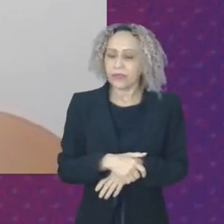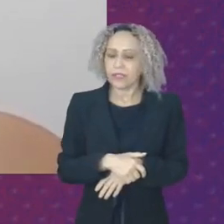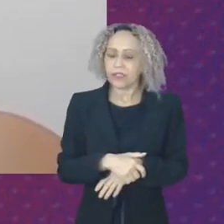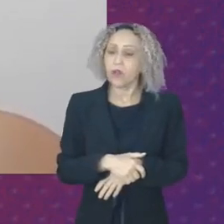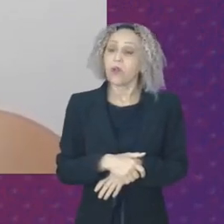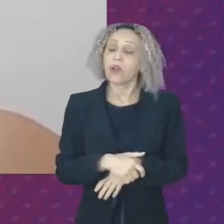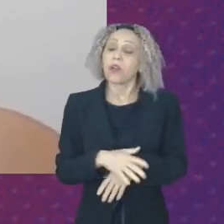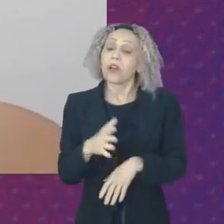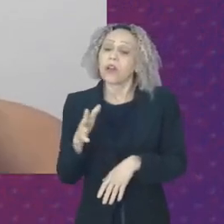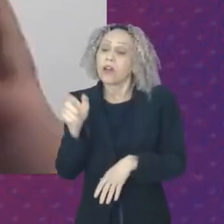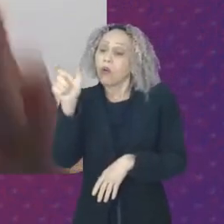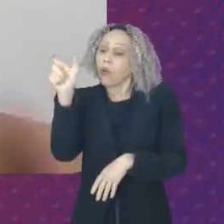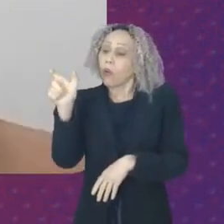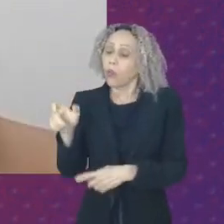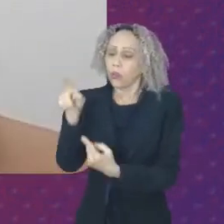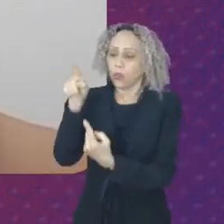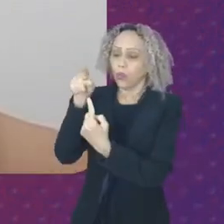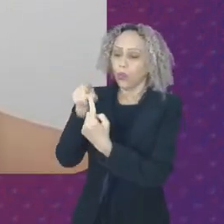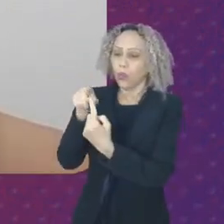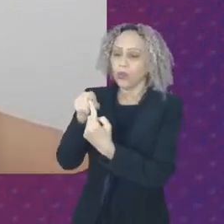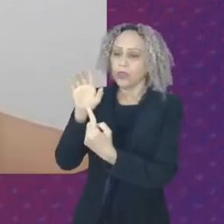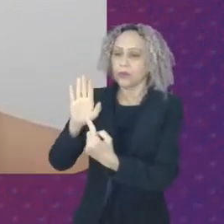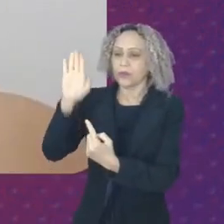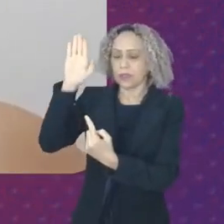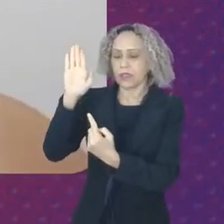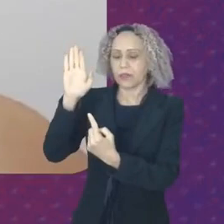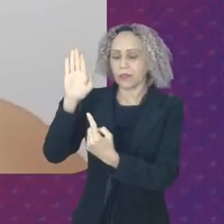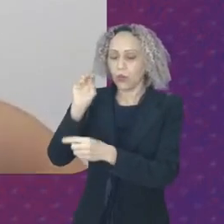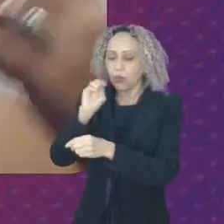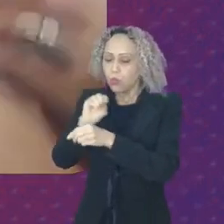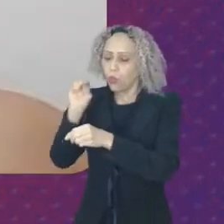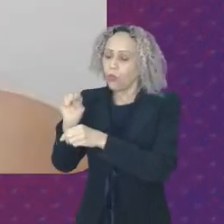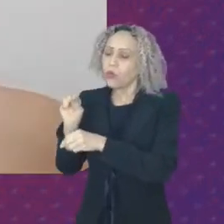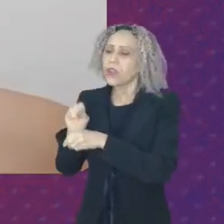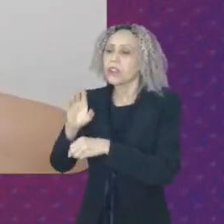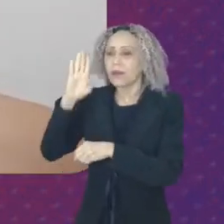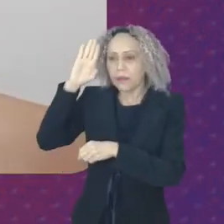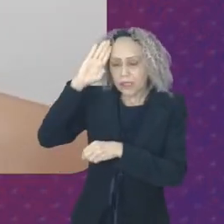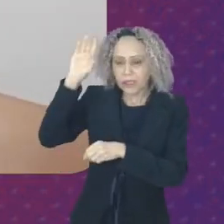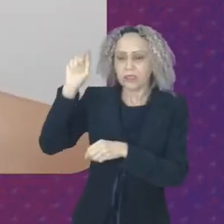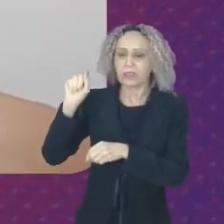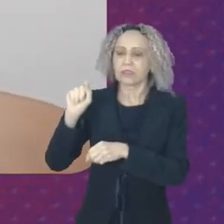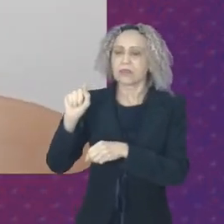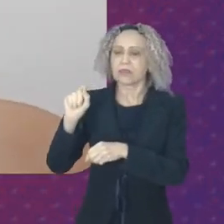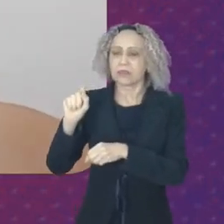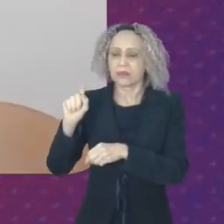uso do cuidador como um arquétipo prioritário em várias